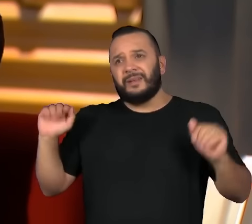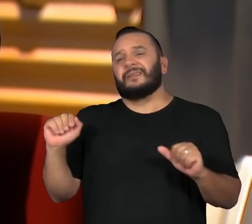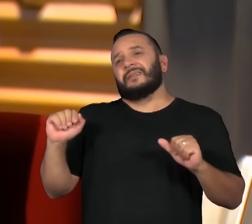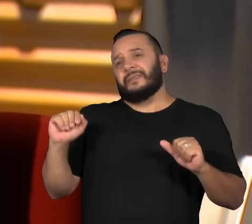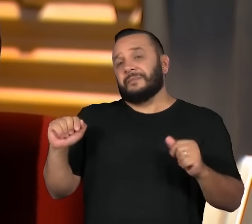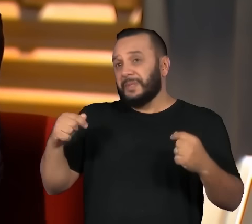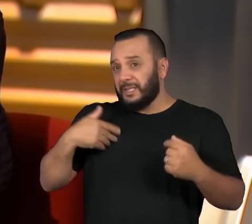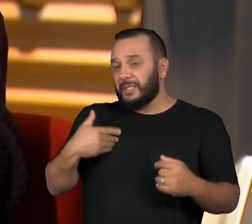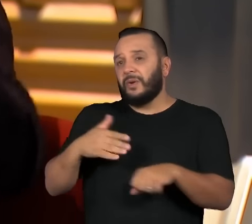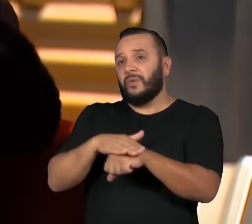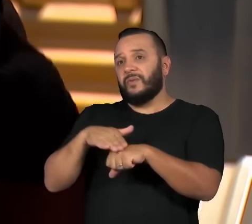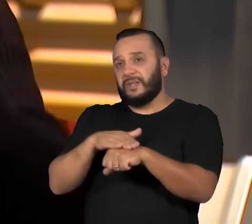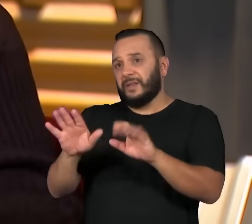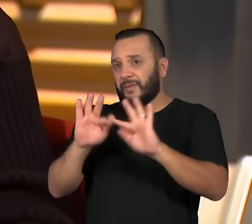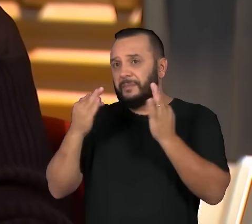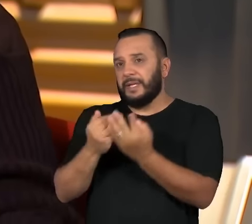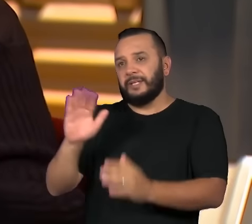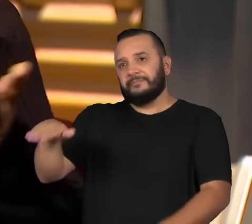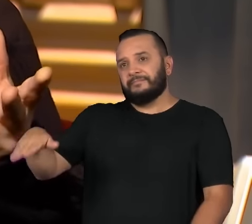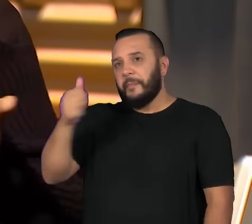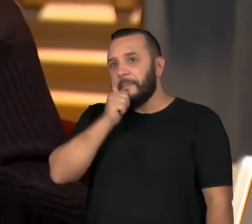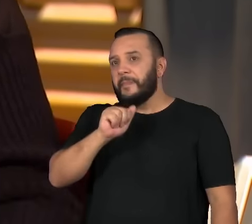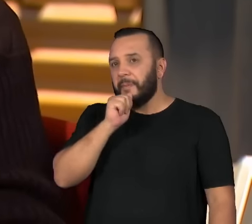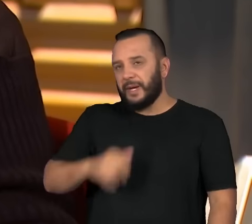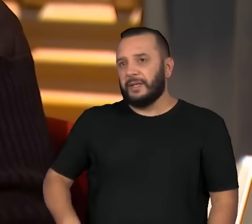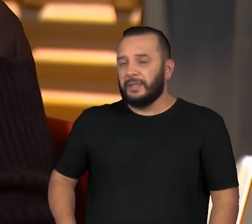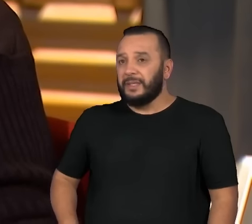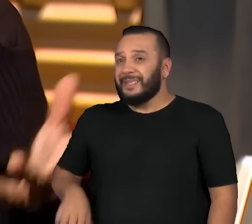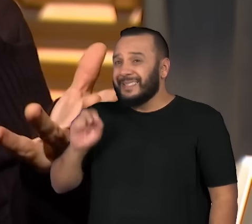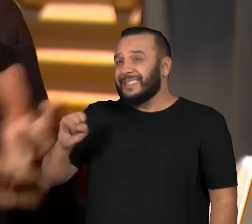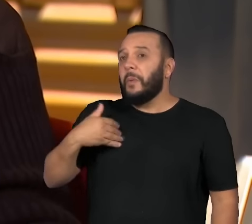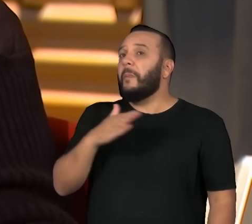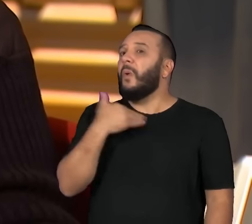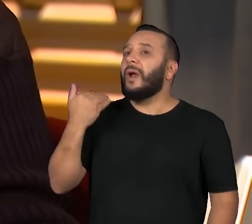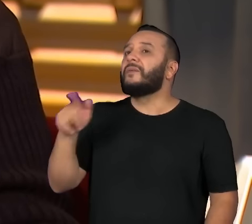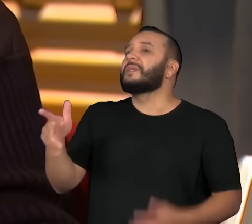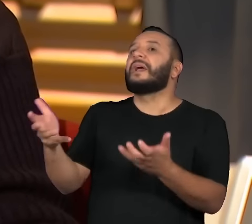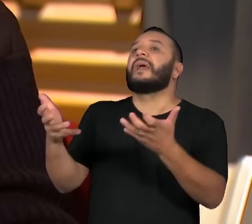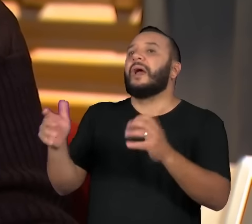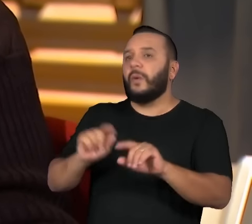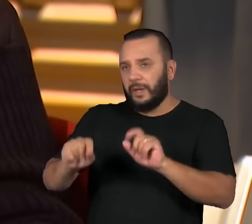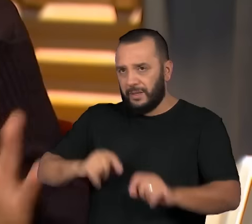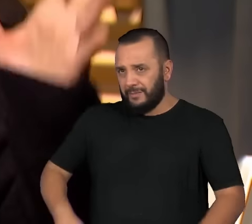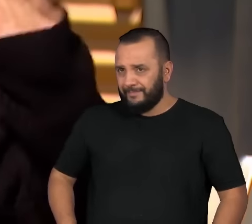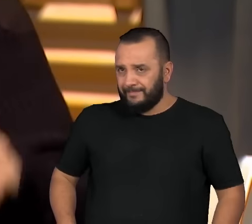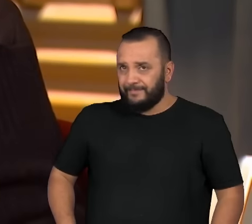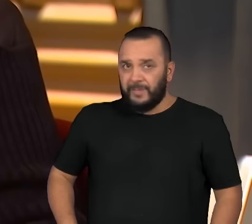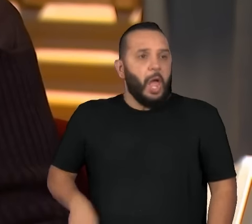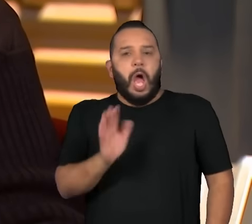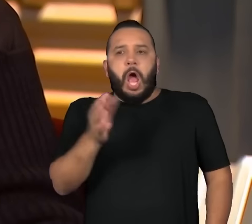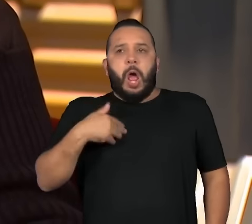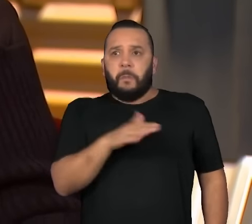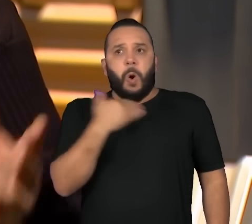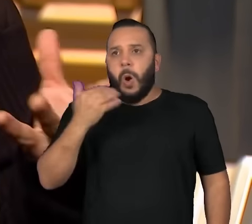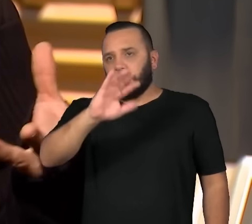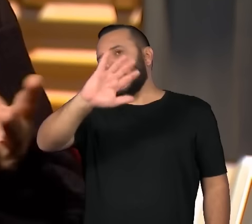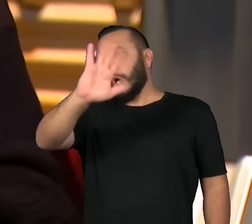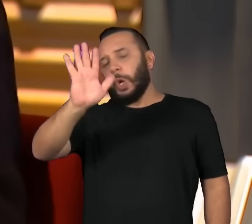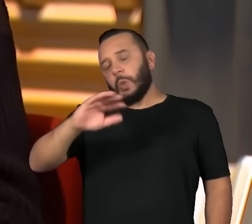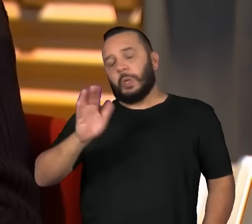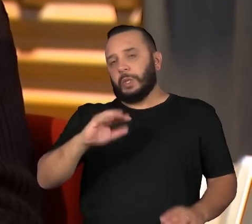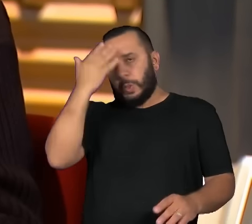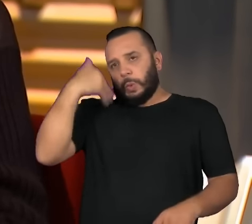chegar na sua família e falar, mãe, É. que você morrer amanhã, o que você quer? Ah, não fala da morte. Essa